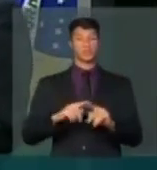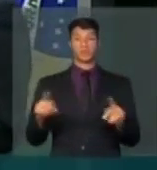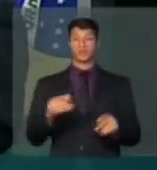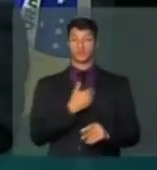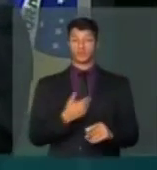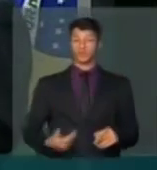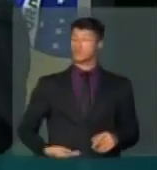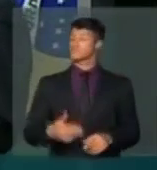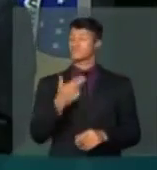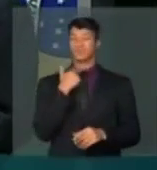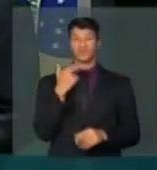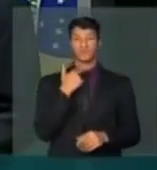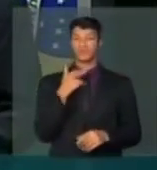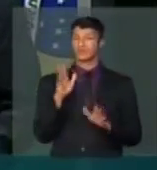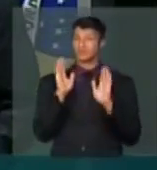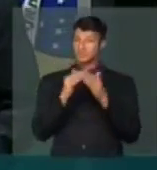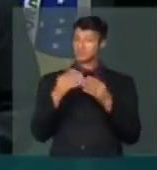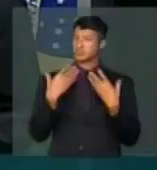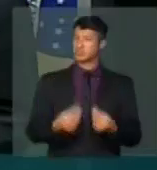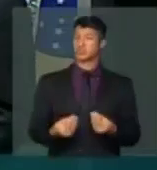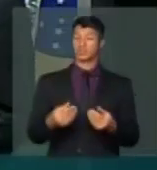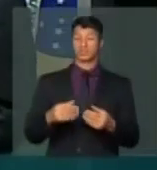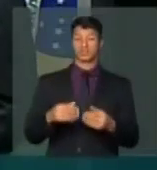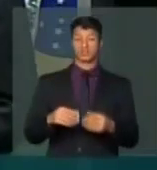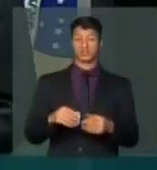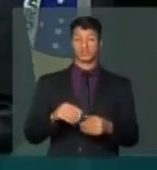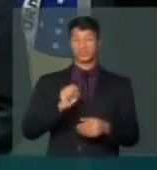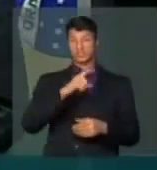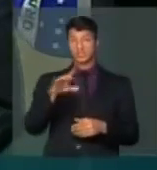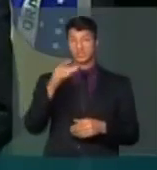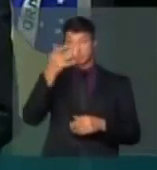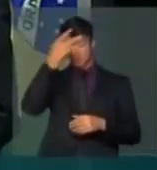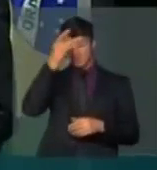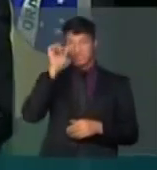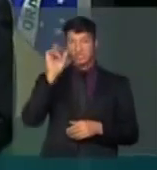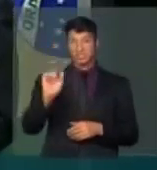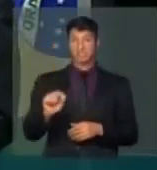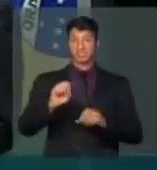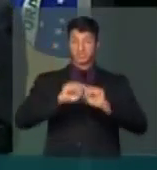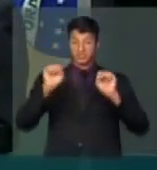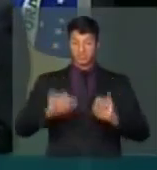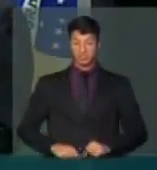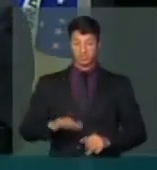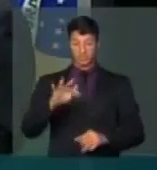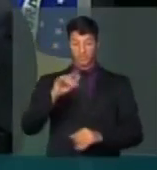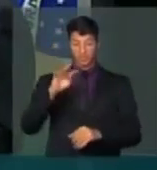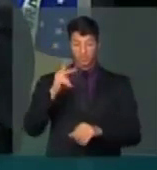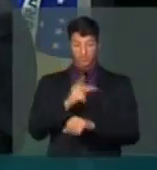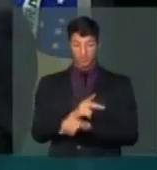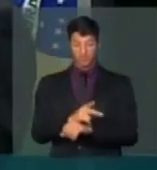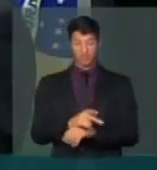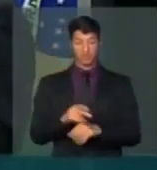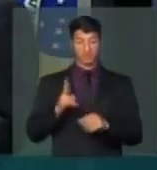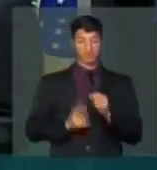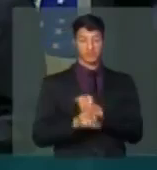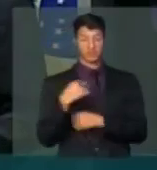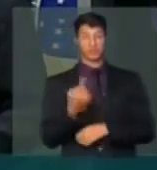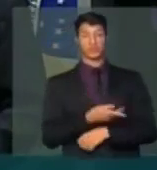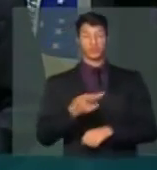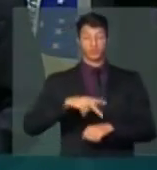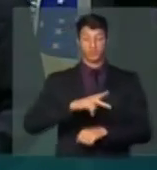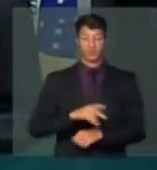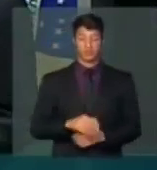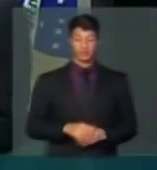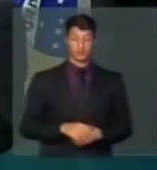o governo não pode consentir, em sã consciência, que esse sistema de fator previdenciário perdure no nosso